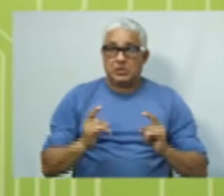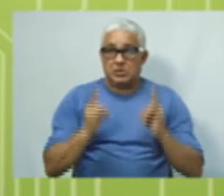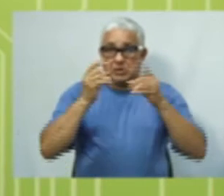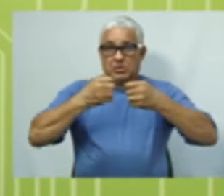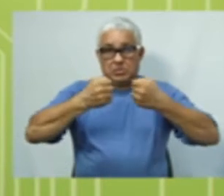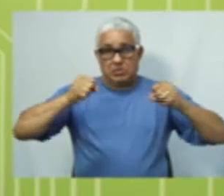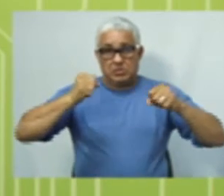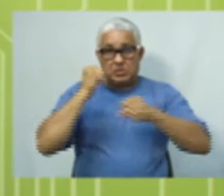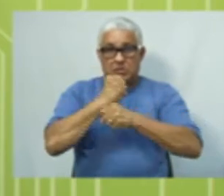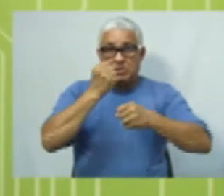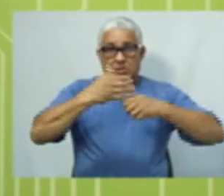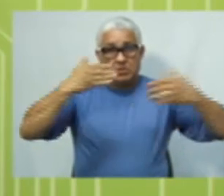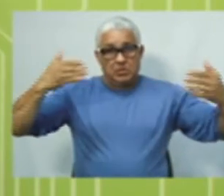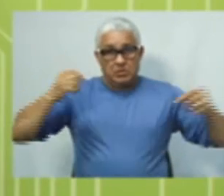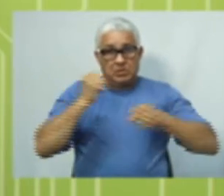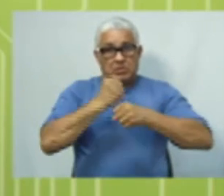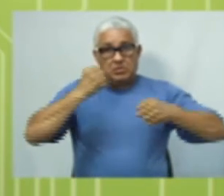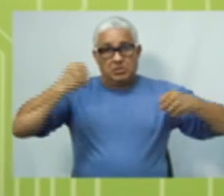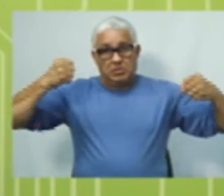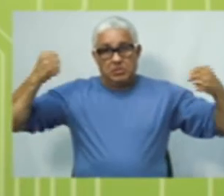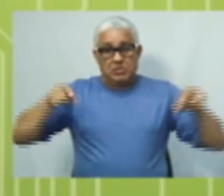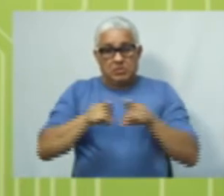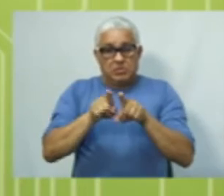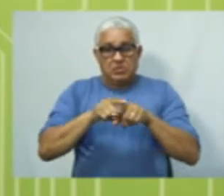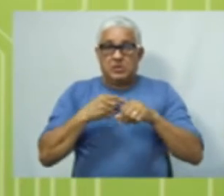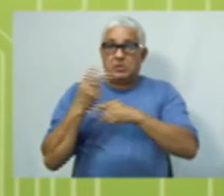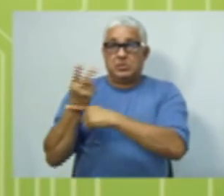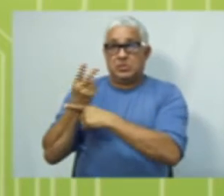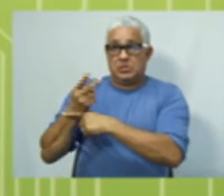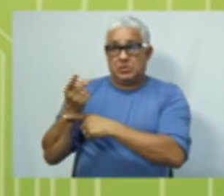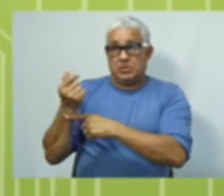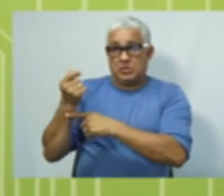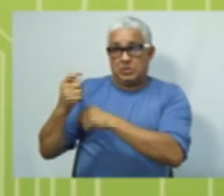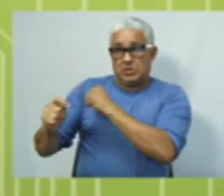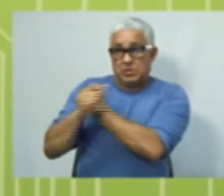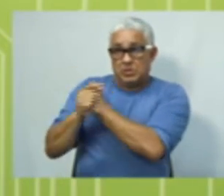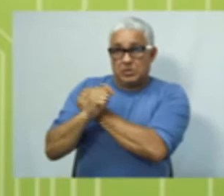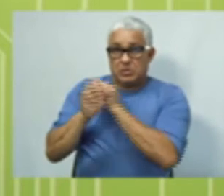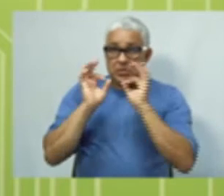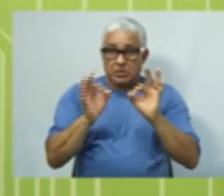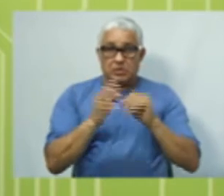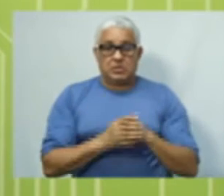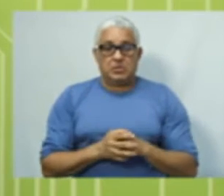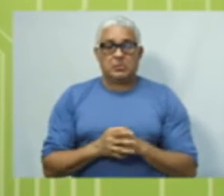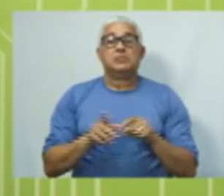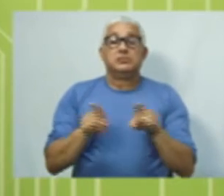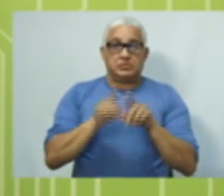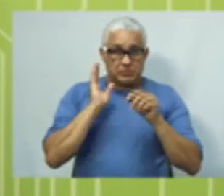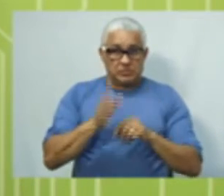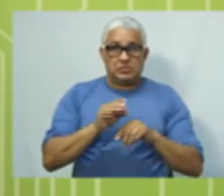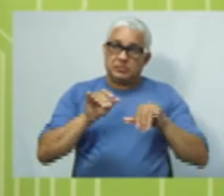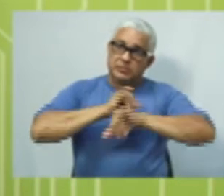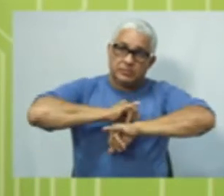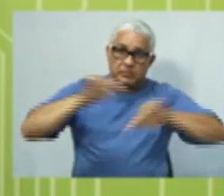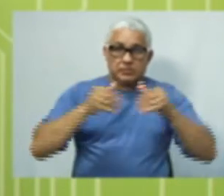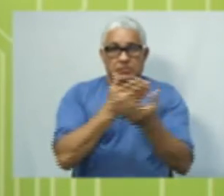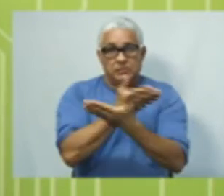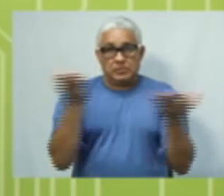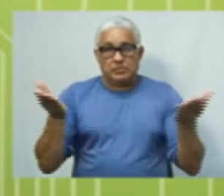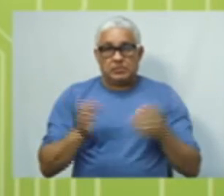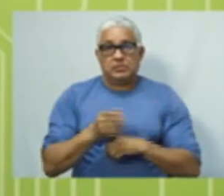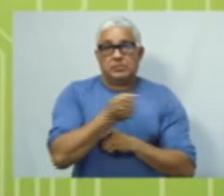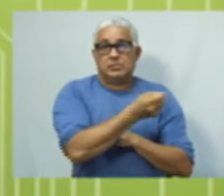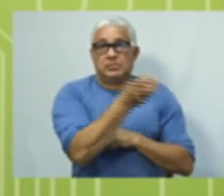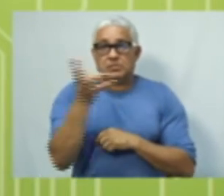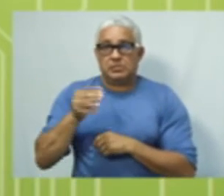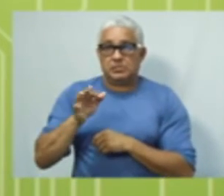possa abrir uma nova loja, eu busco financiamentos. Correto, pessoal? Isso também nós já falamos para vocês. Quais